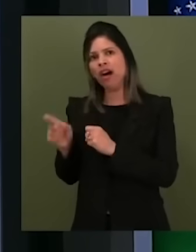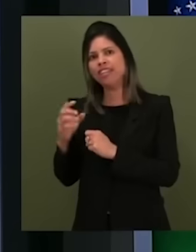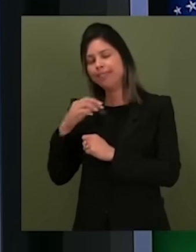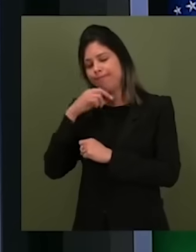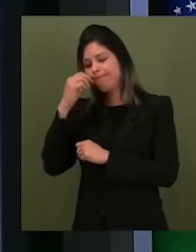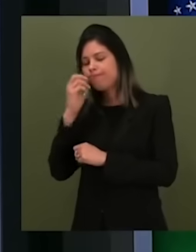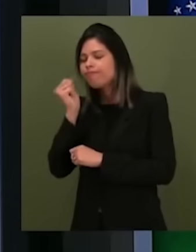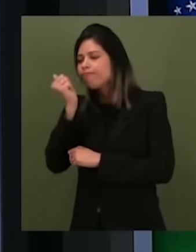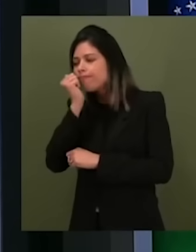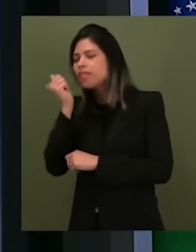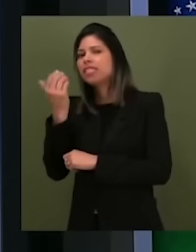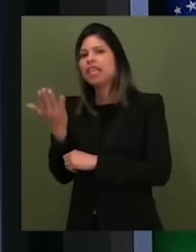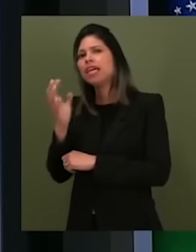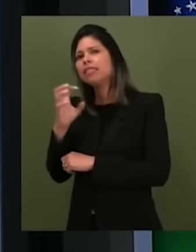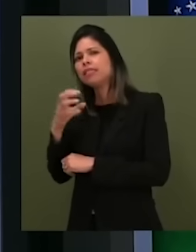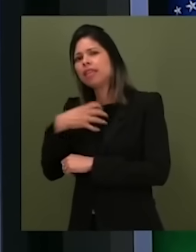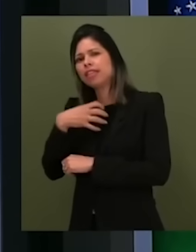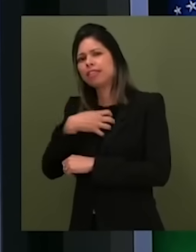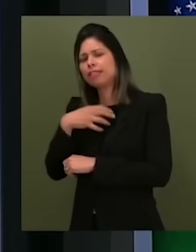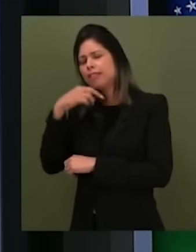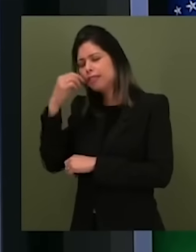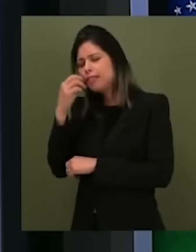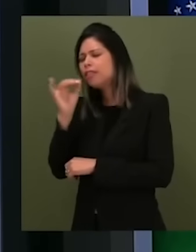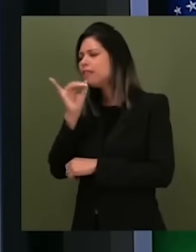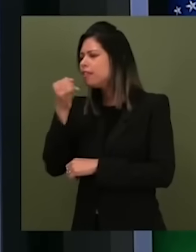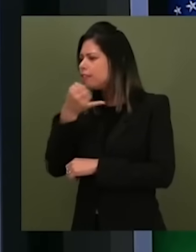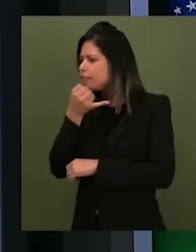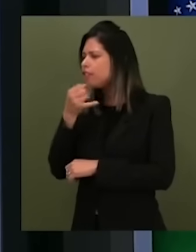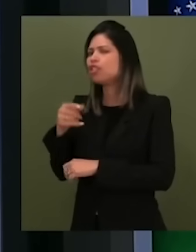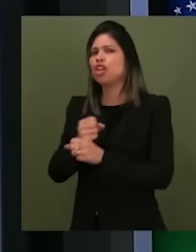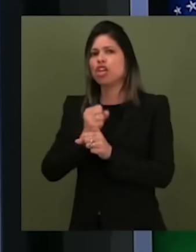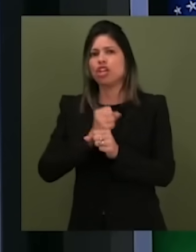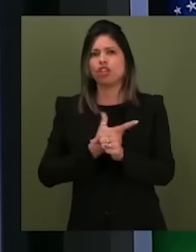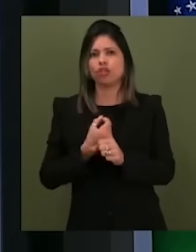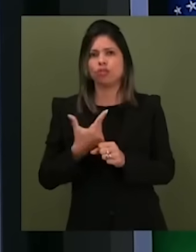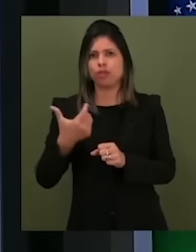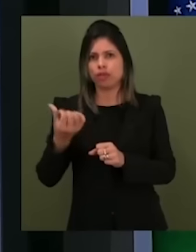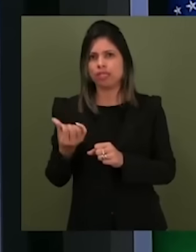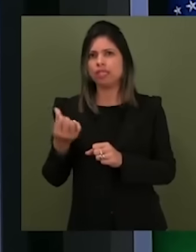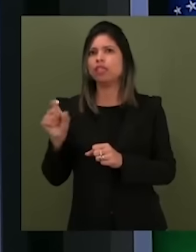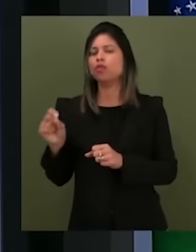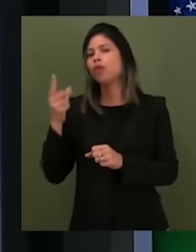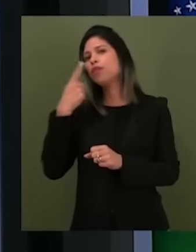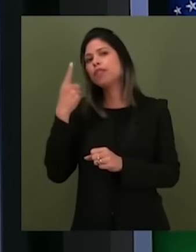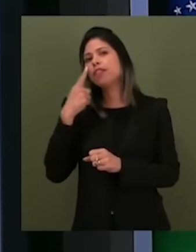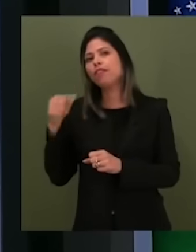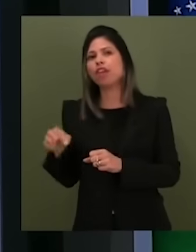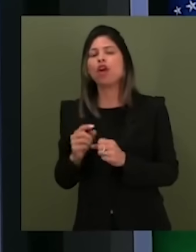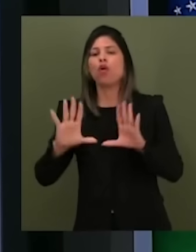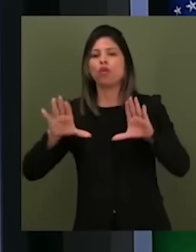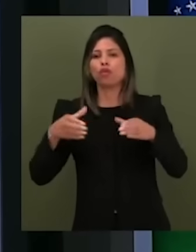Abatida. Porque eu vi a senhora assim em 2016. Abatida assim também, quando o MST tentou invadir o